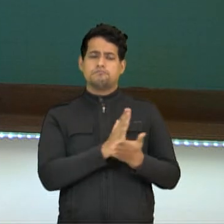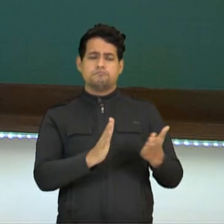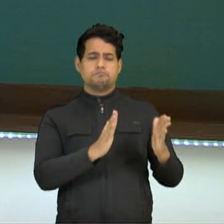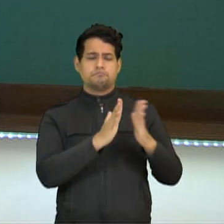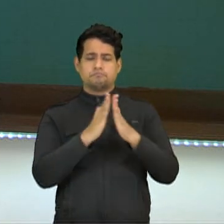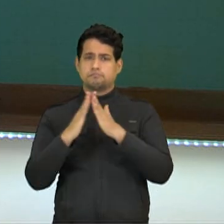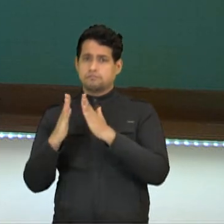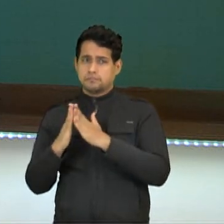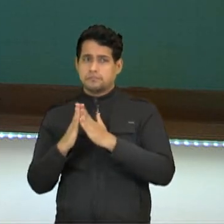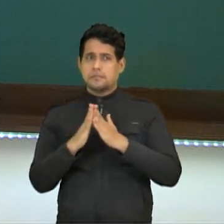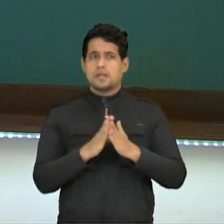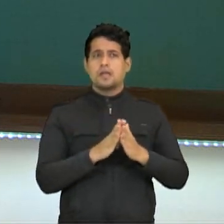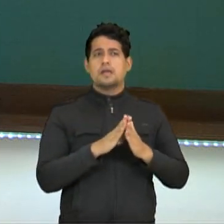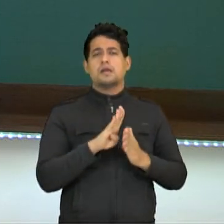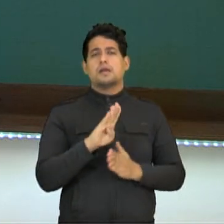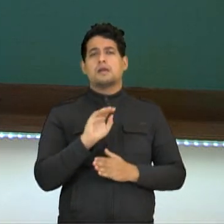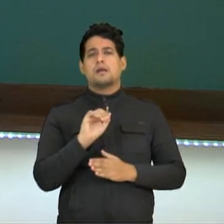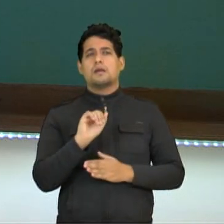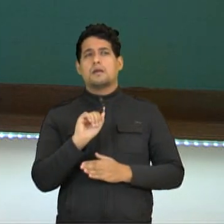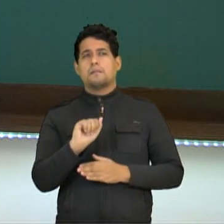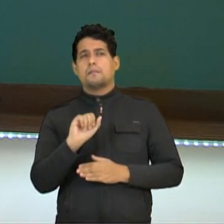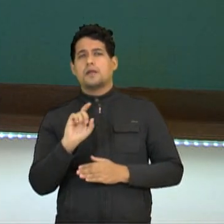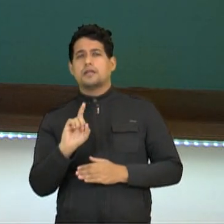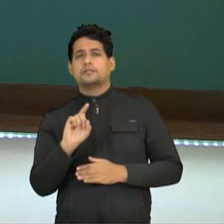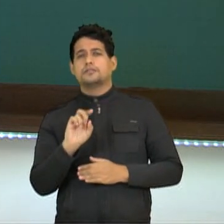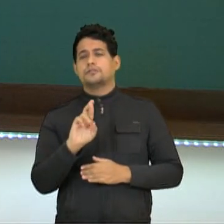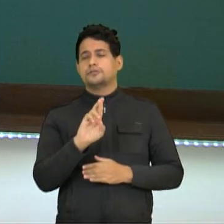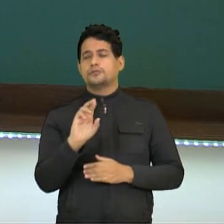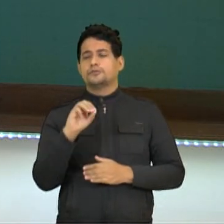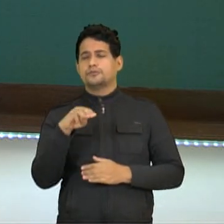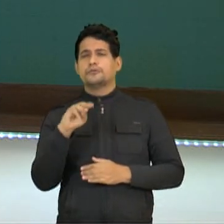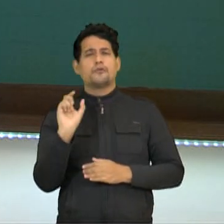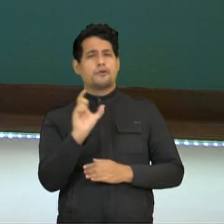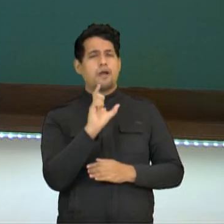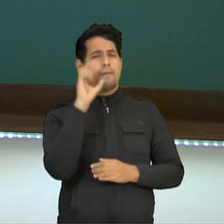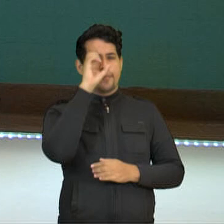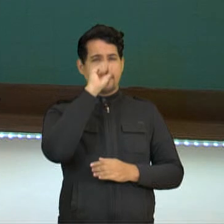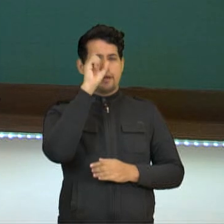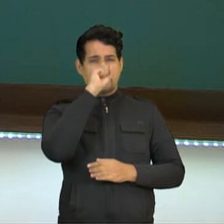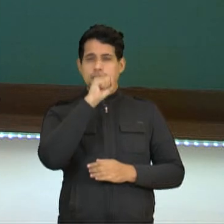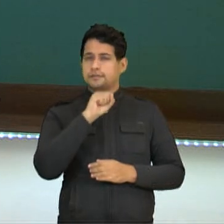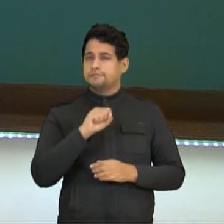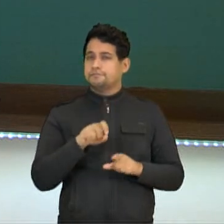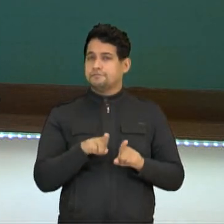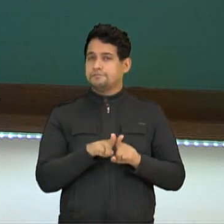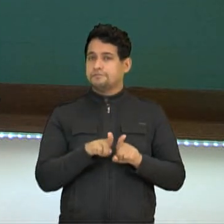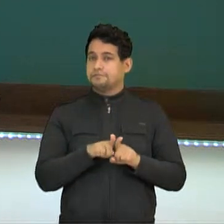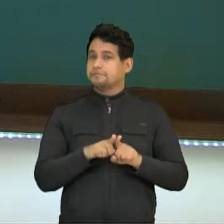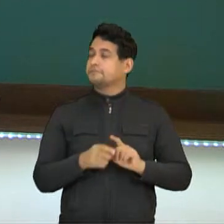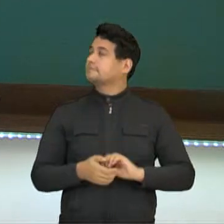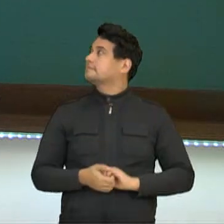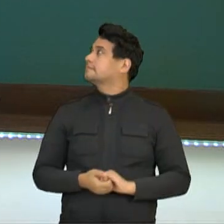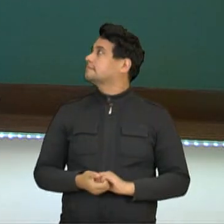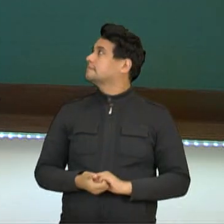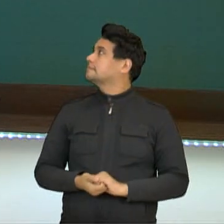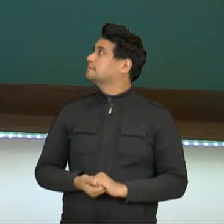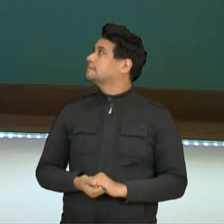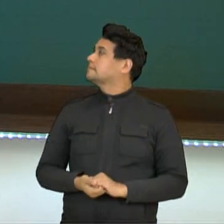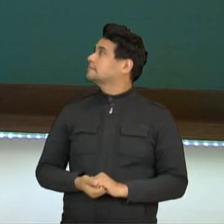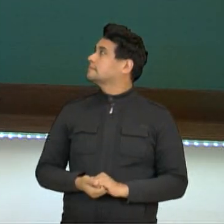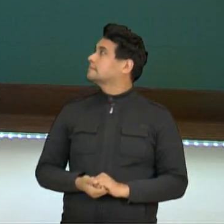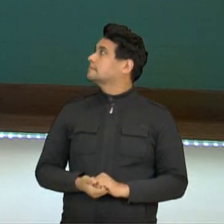casa, bedroom. E o vocabulário que a gente acabou de ver. Beds, lamps,